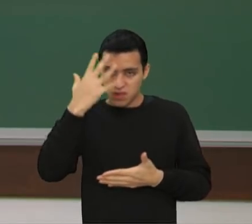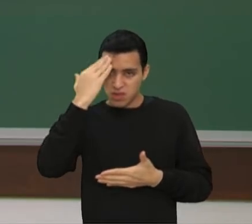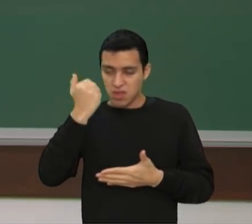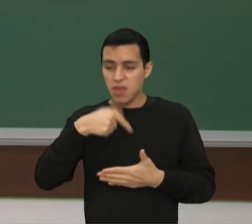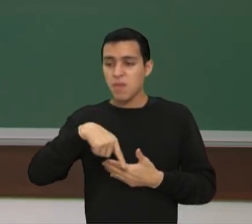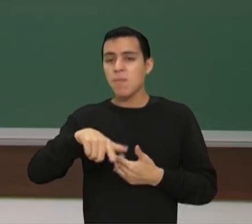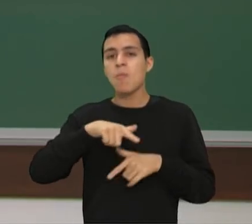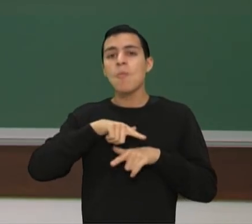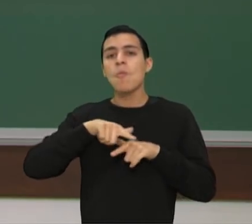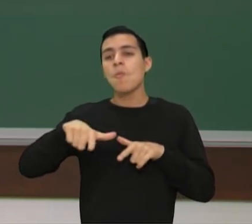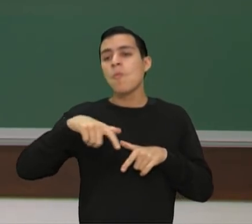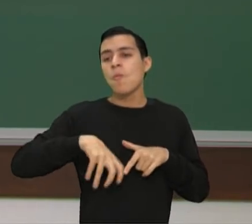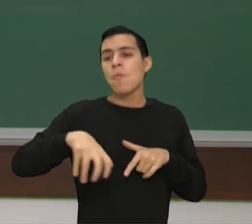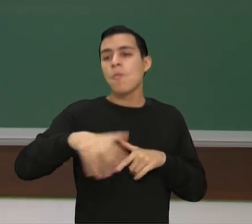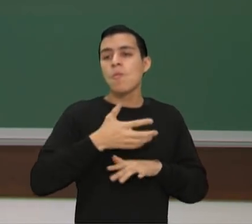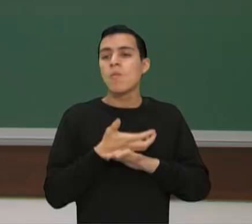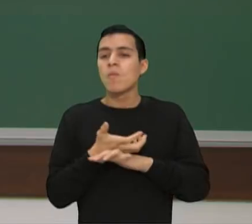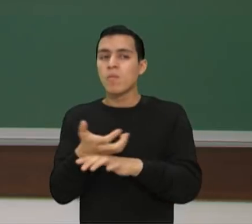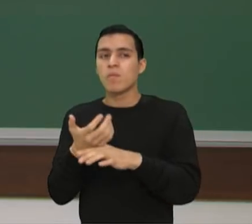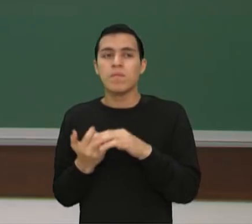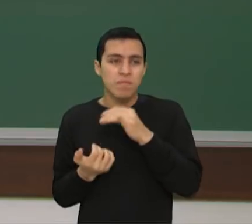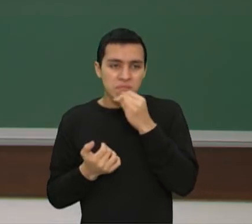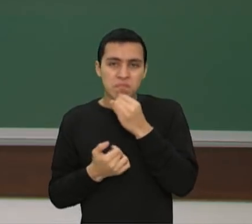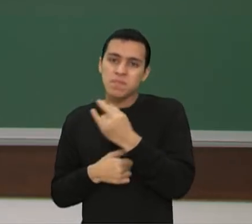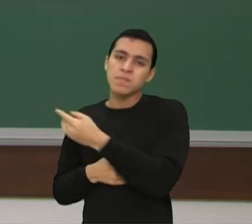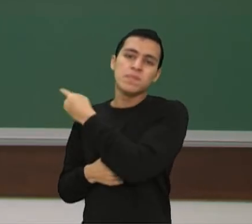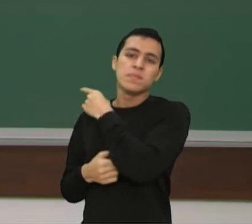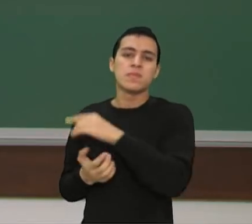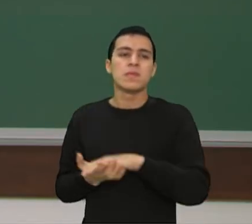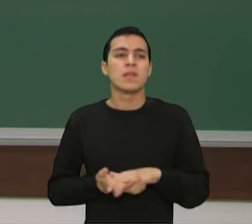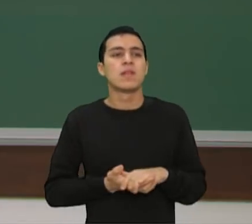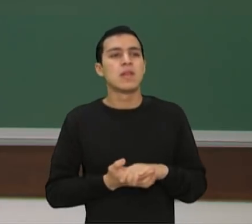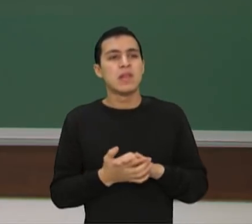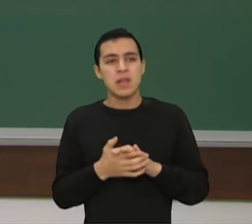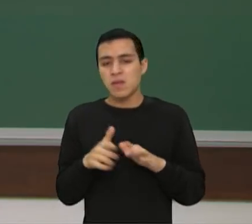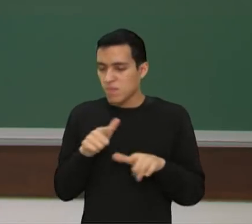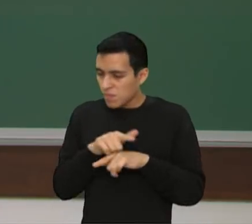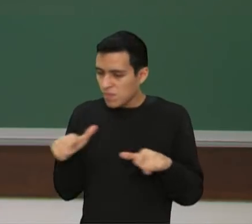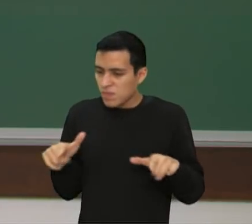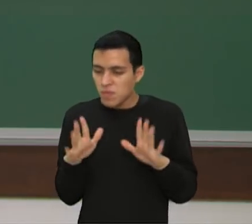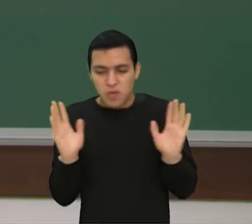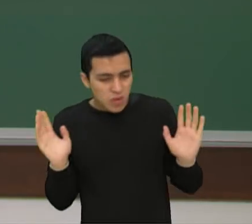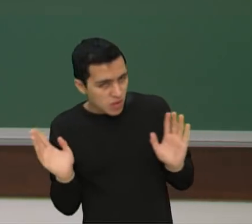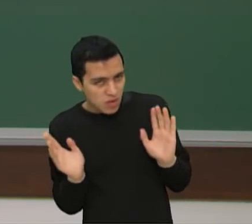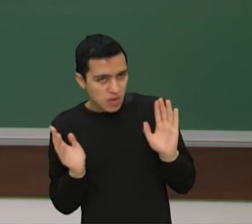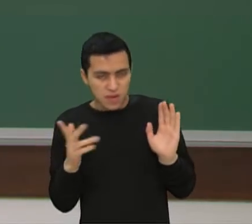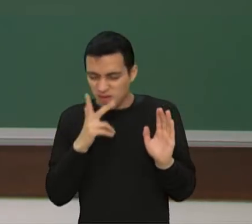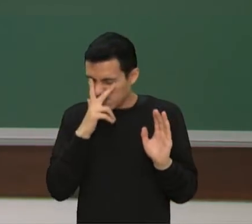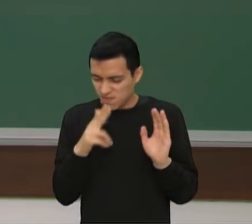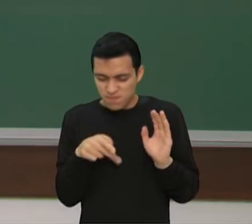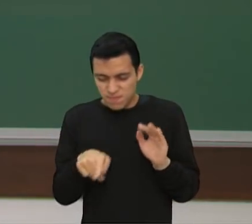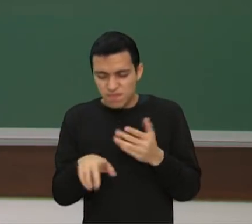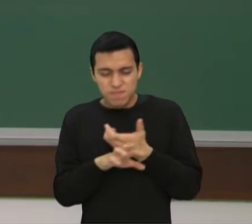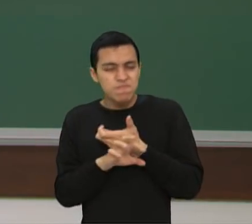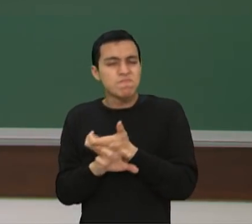sobrar espaços. Então, igual essa representação. Ó. Acabou aqui, ó, você vê que ficou